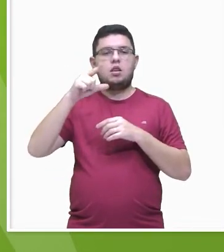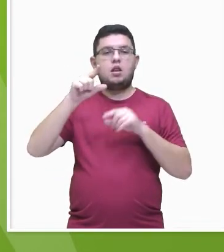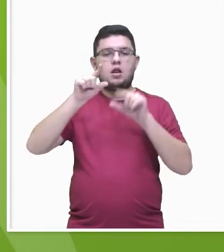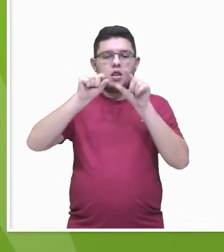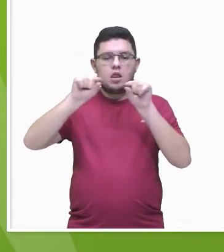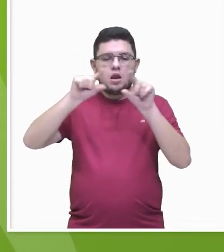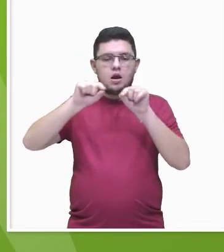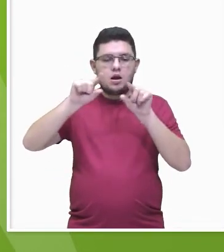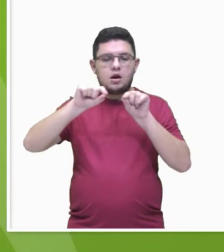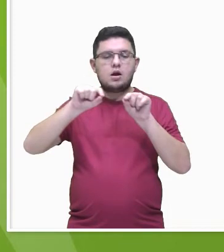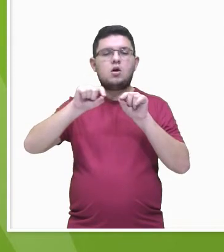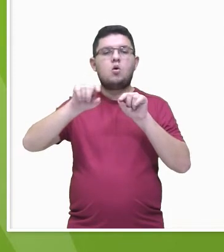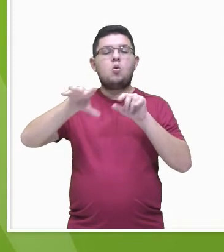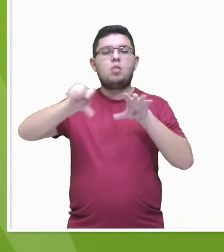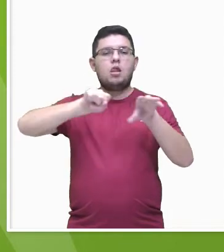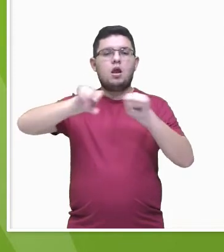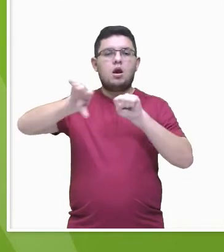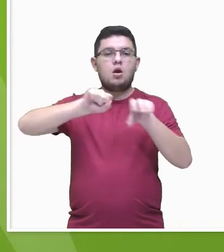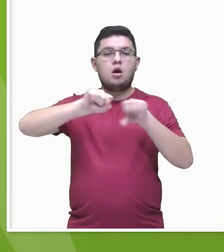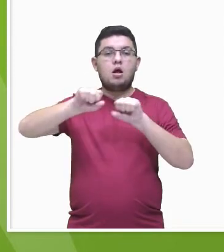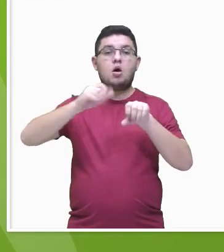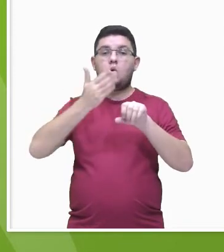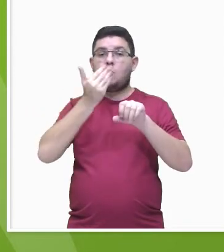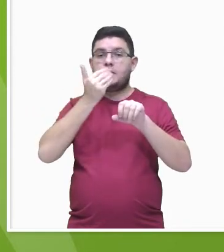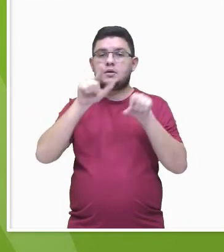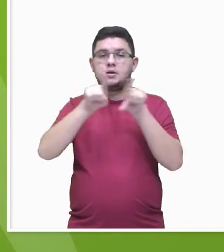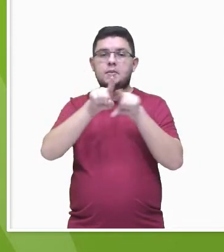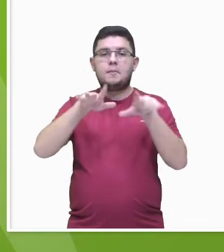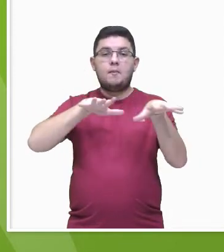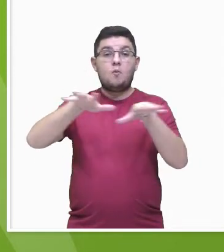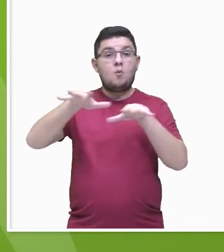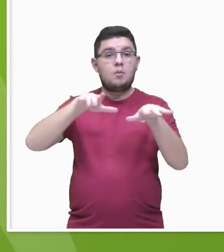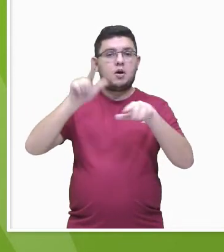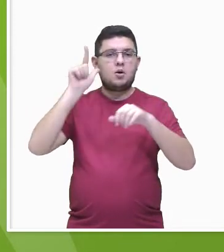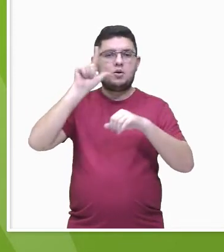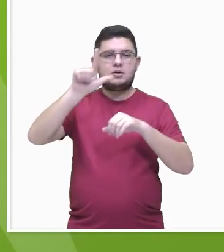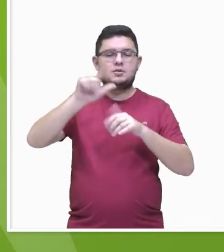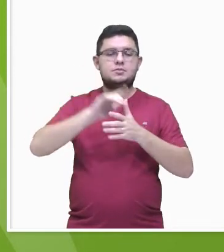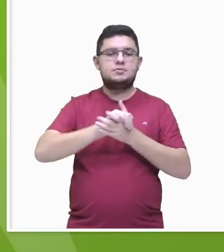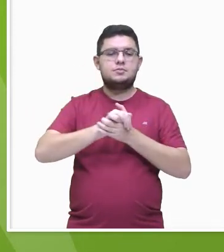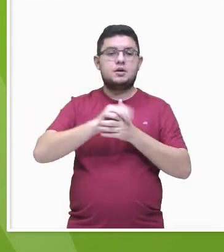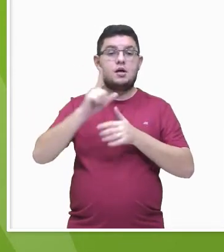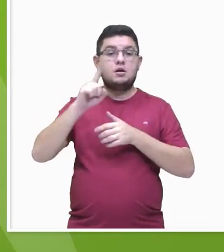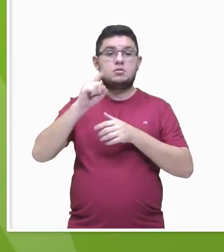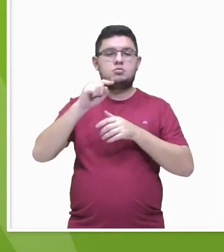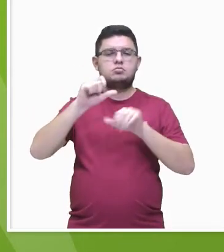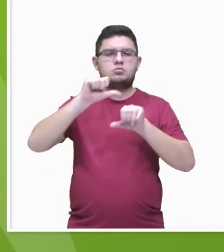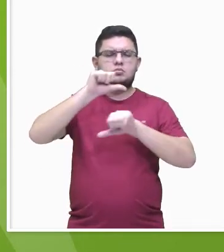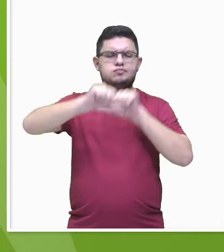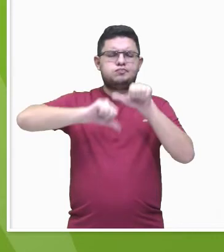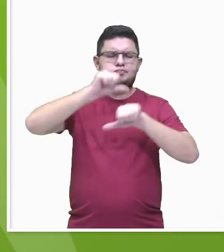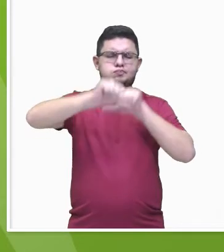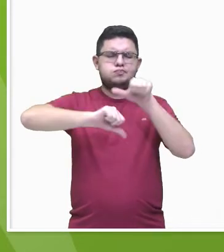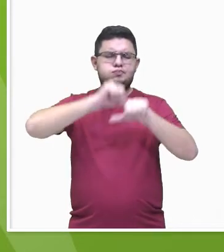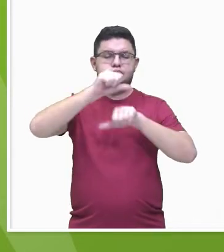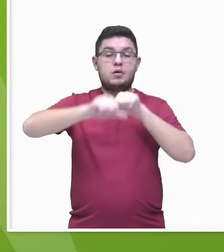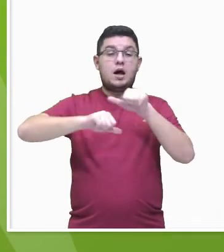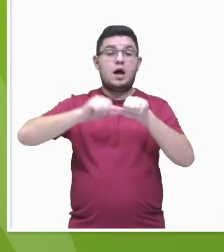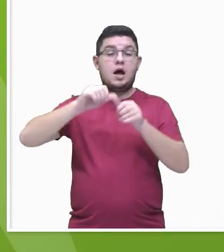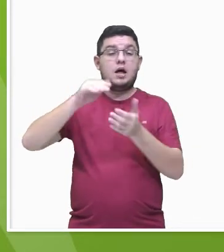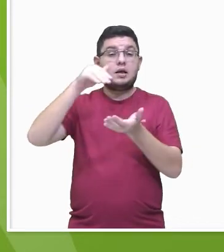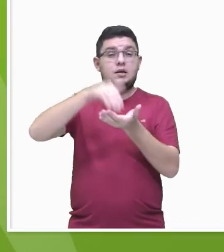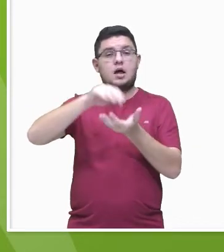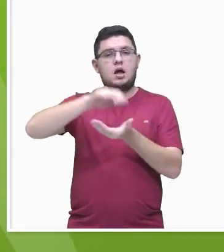na locomoção. Daí essa larva vai passar por muitas fases de transformação até chegar à fase adulta. Então aqui a gente